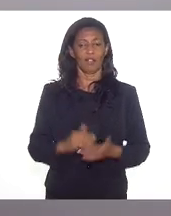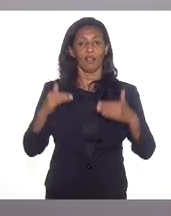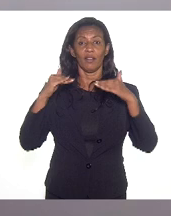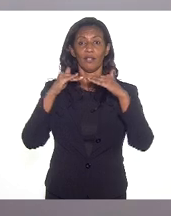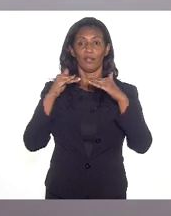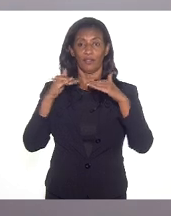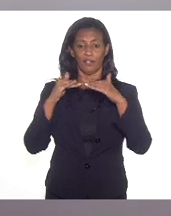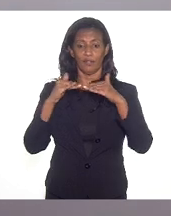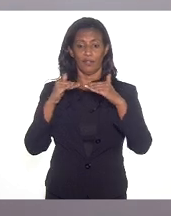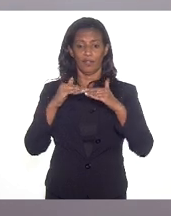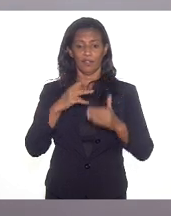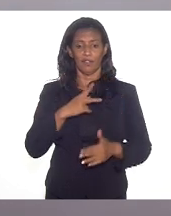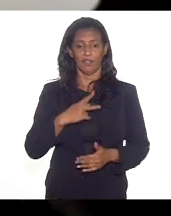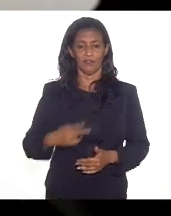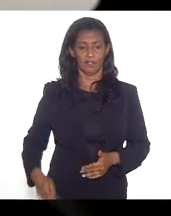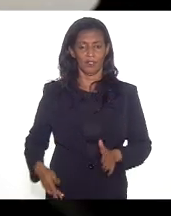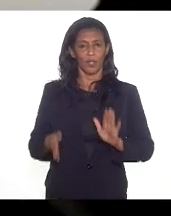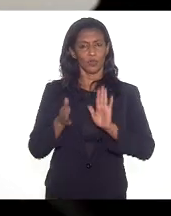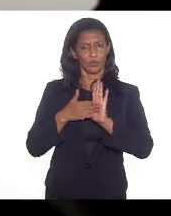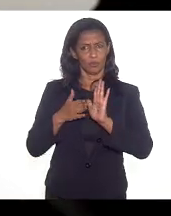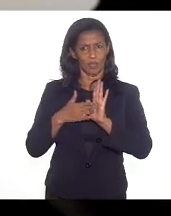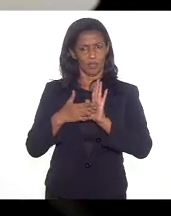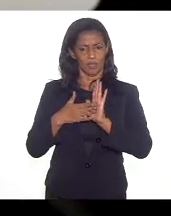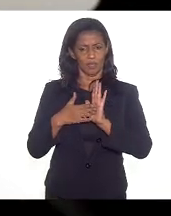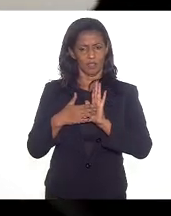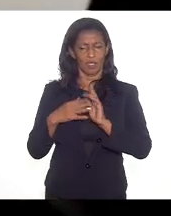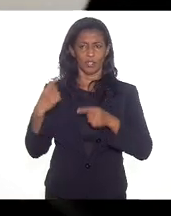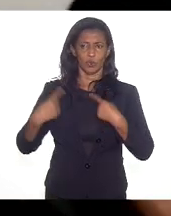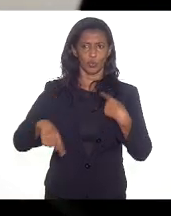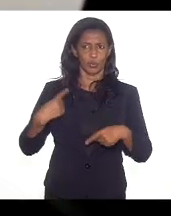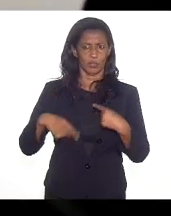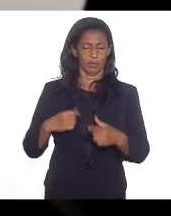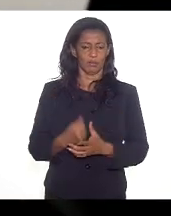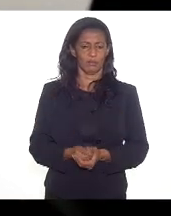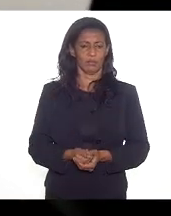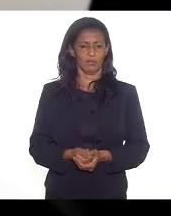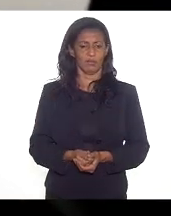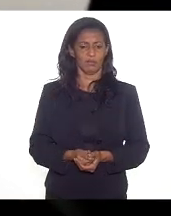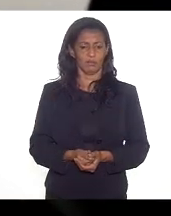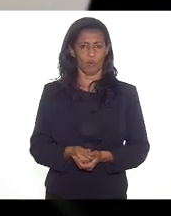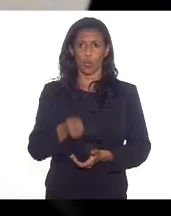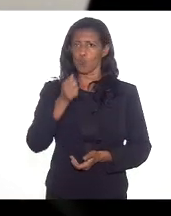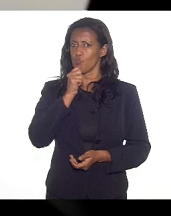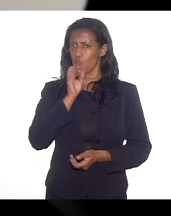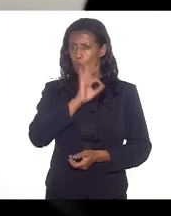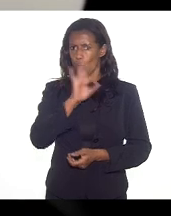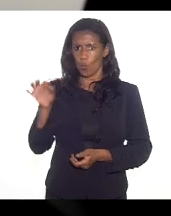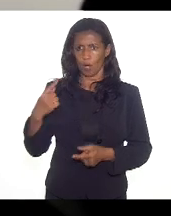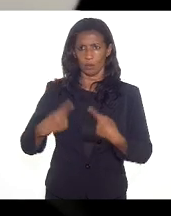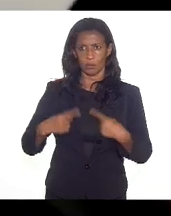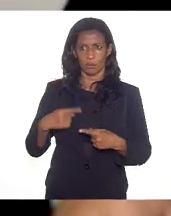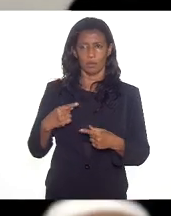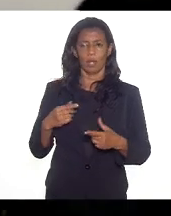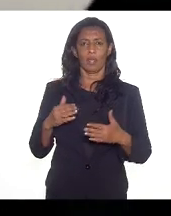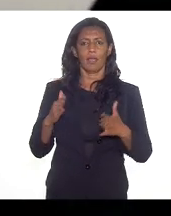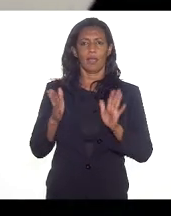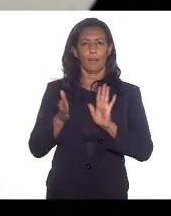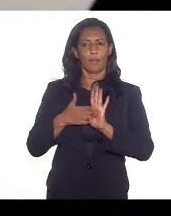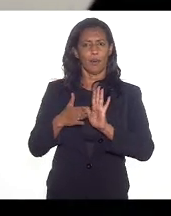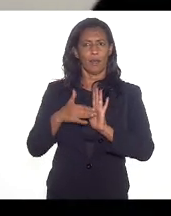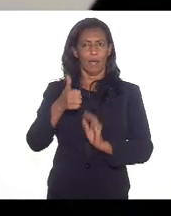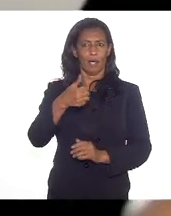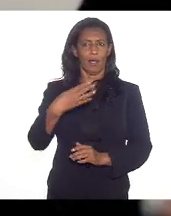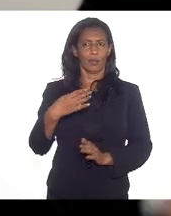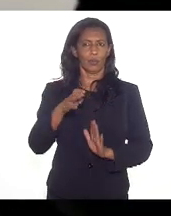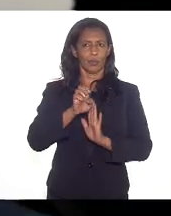Favorável, presidente. Os pareceres emitidos em discussão. Não havendo quem queira discutir, a presente proposta recebeu 14